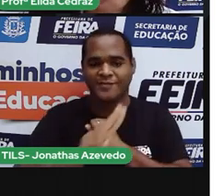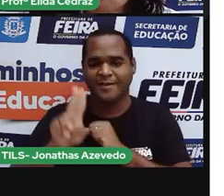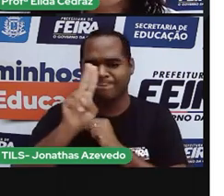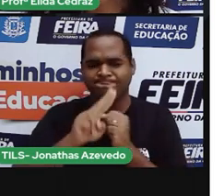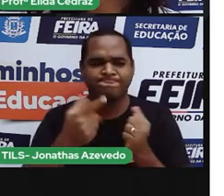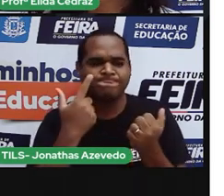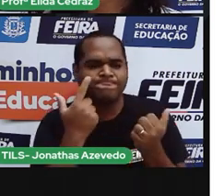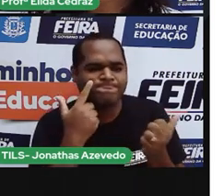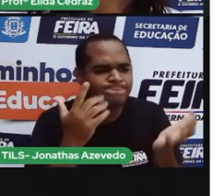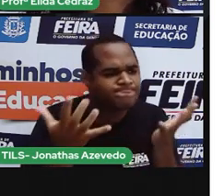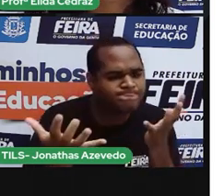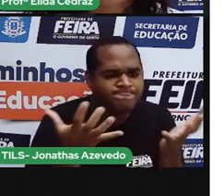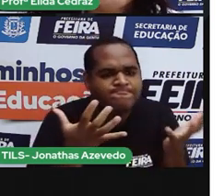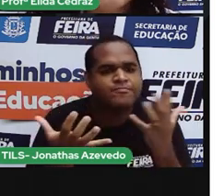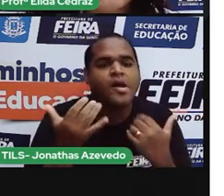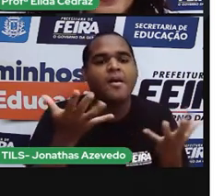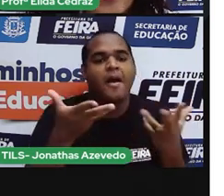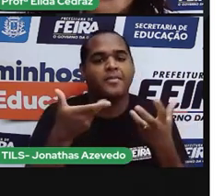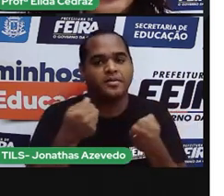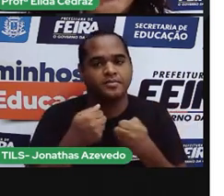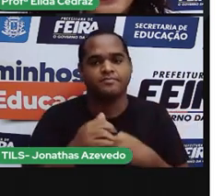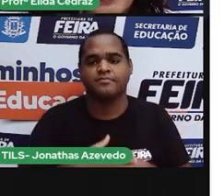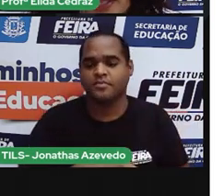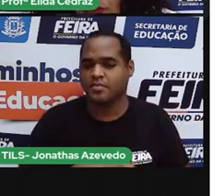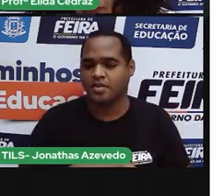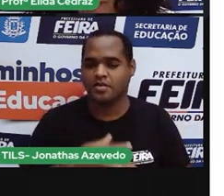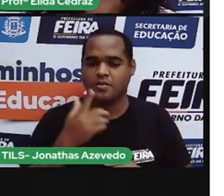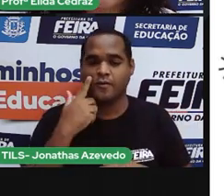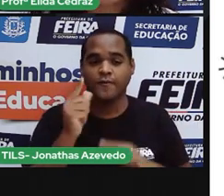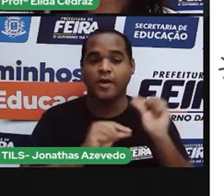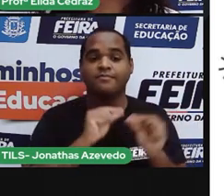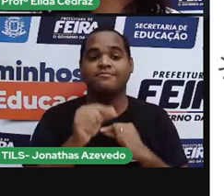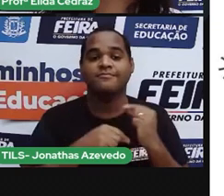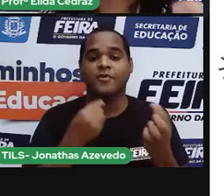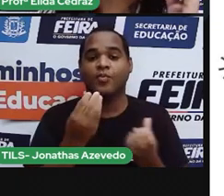estratégias. Vamos ver como se faz isso?